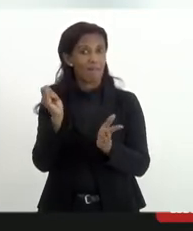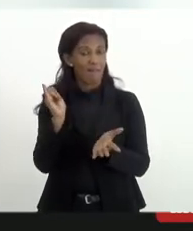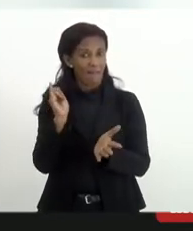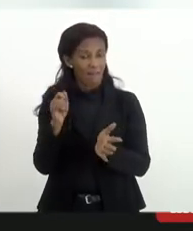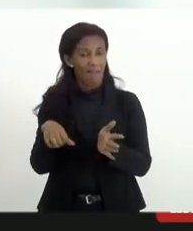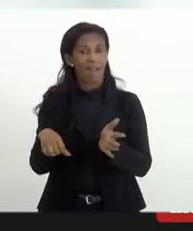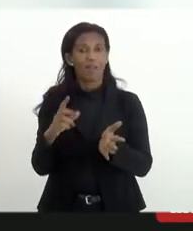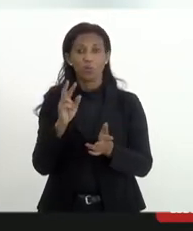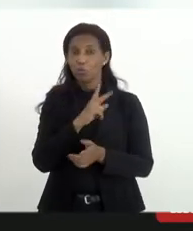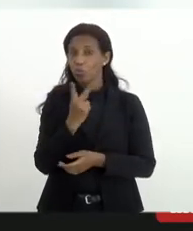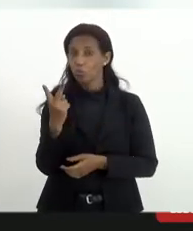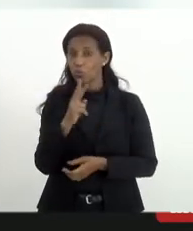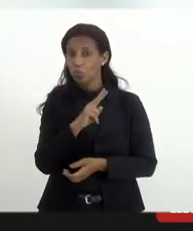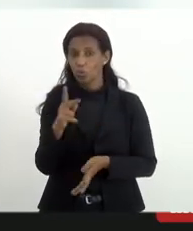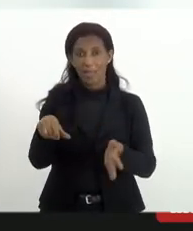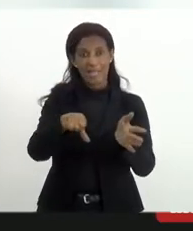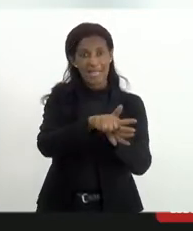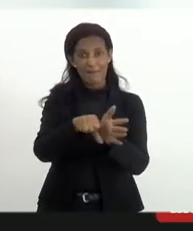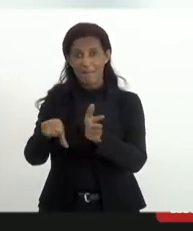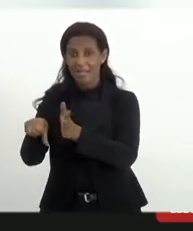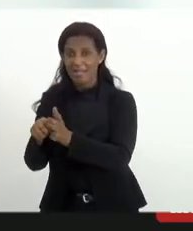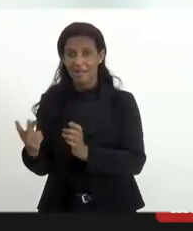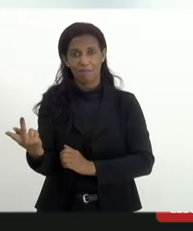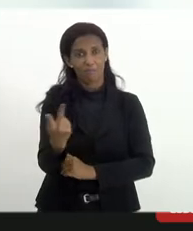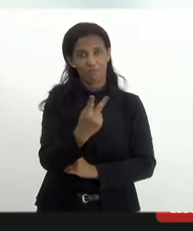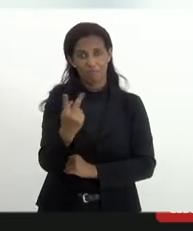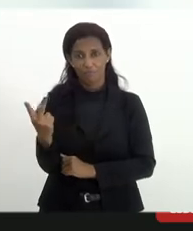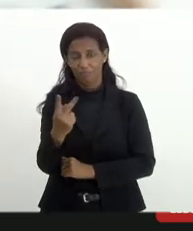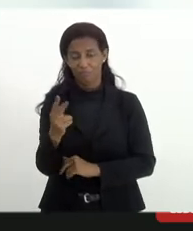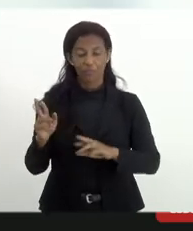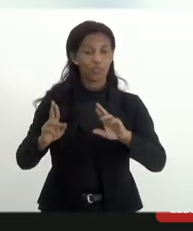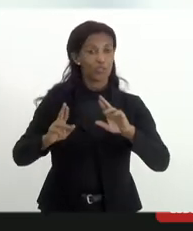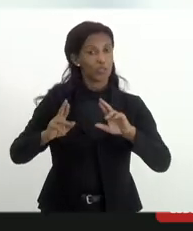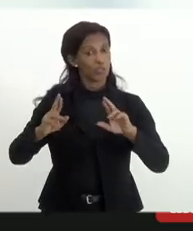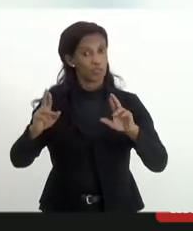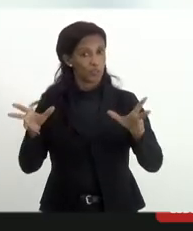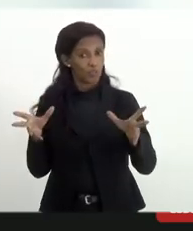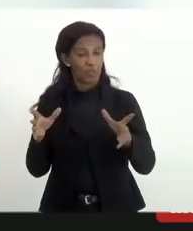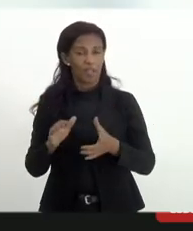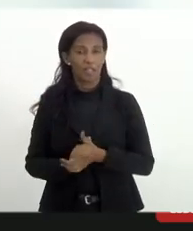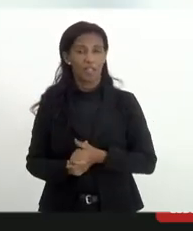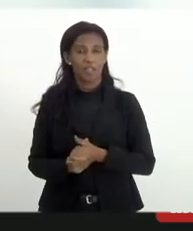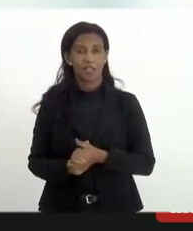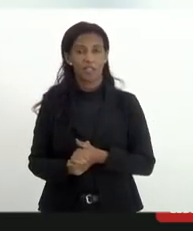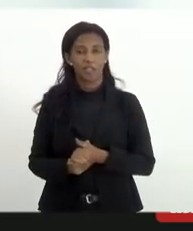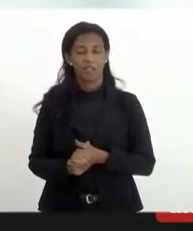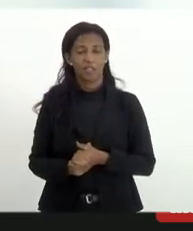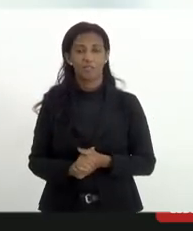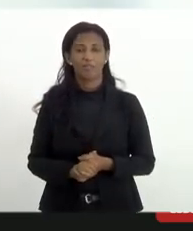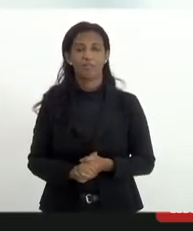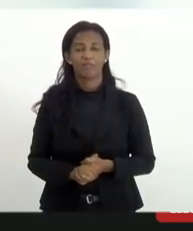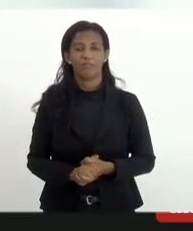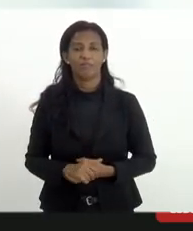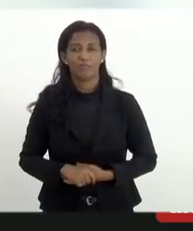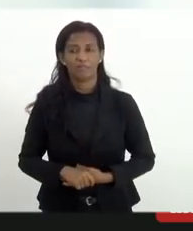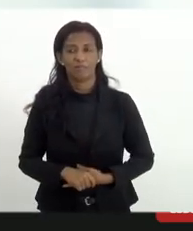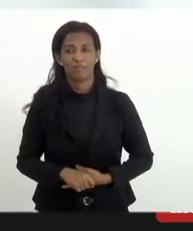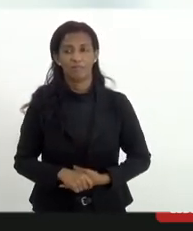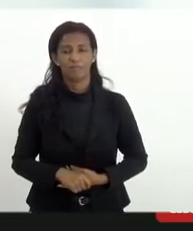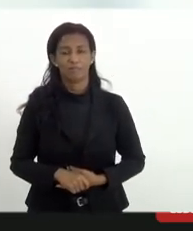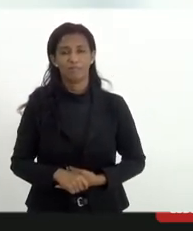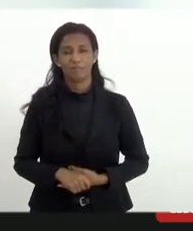Então, tem relação, porque são crimes de diferente monta, mas são crimes,